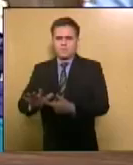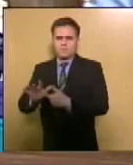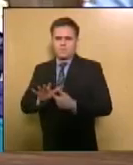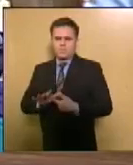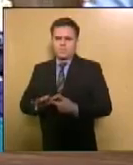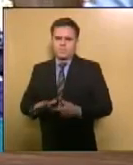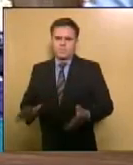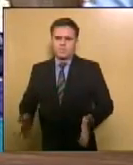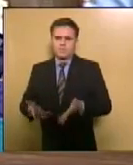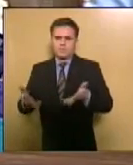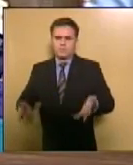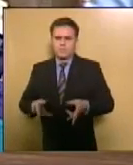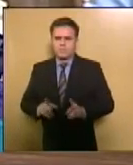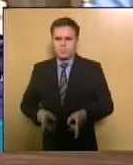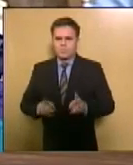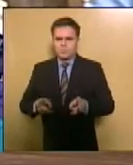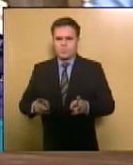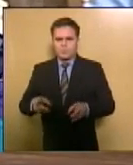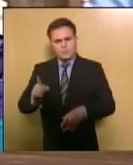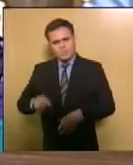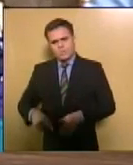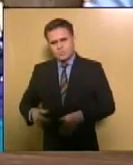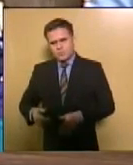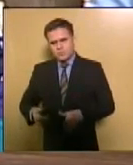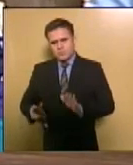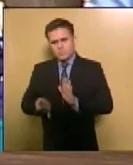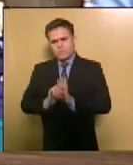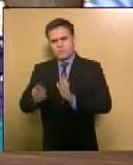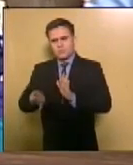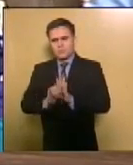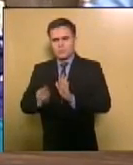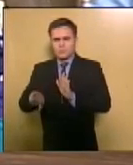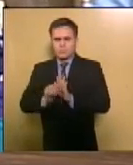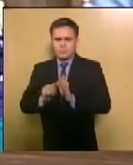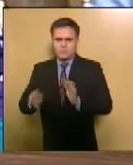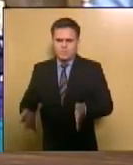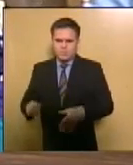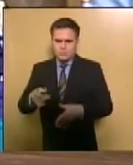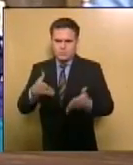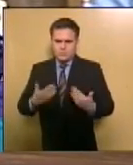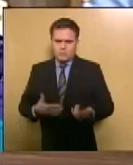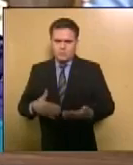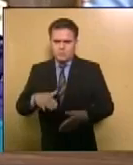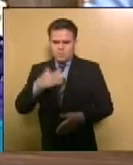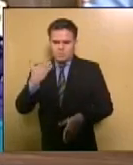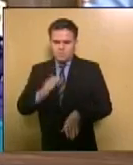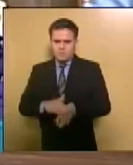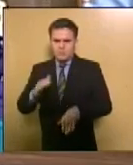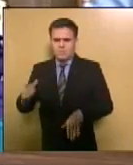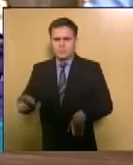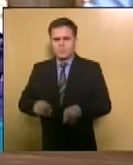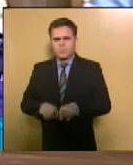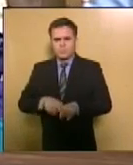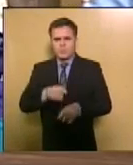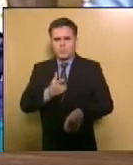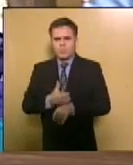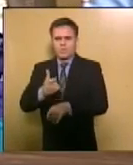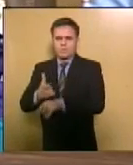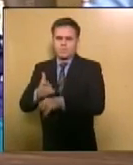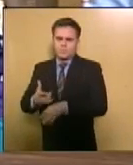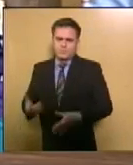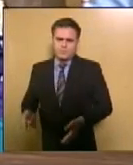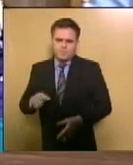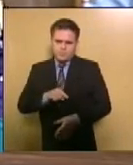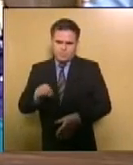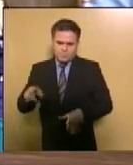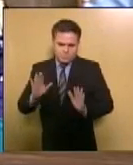primeira motivação desses homicídios é a droga os jovens são aqueles que mais morrem e também os que mais matam aqueles que